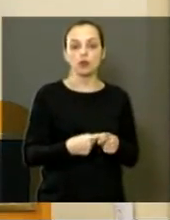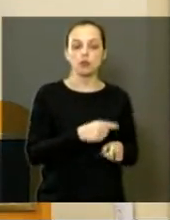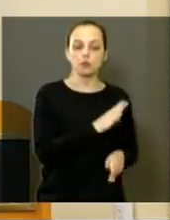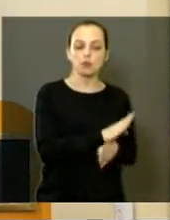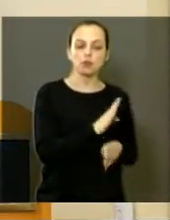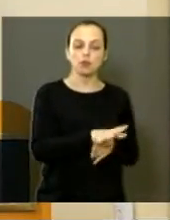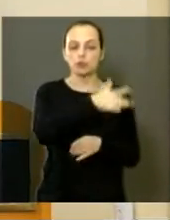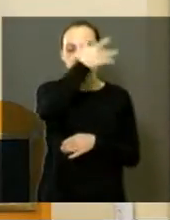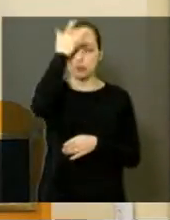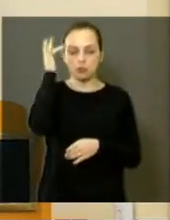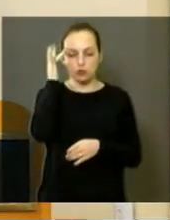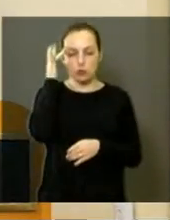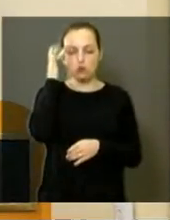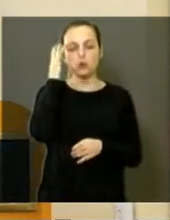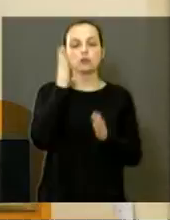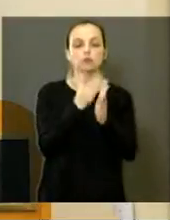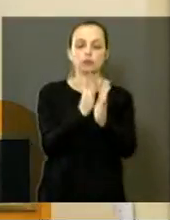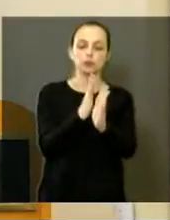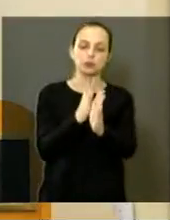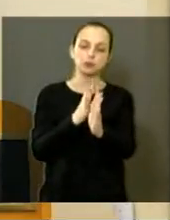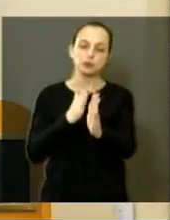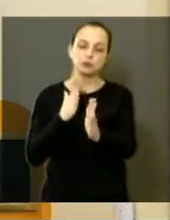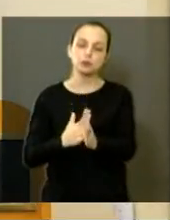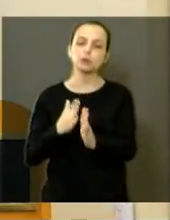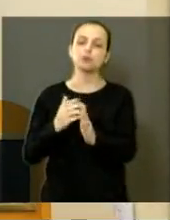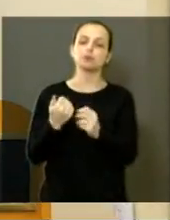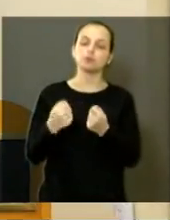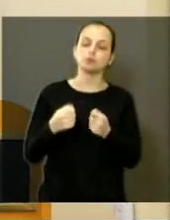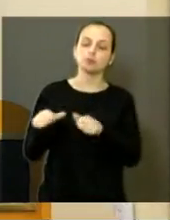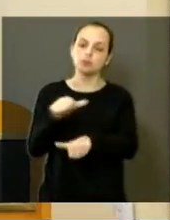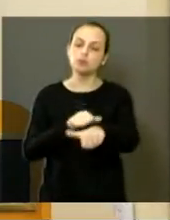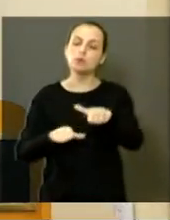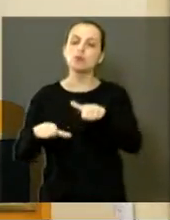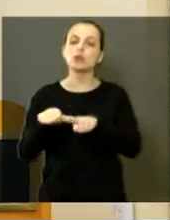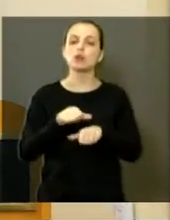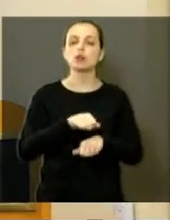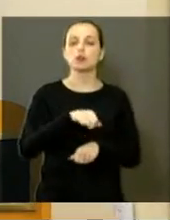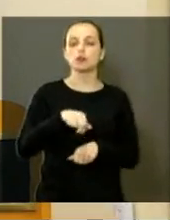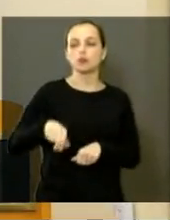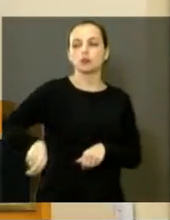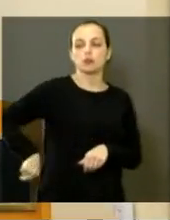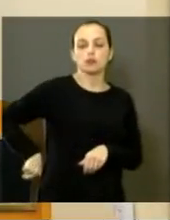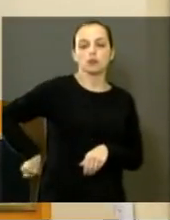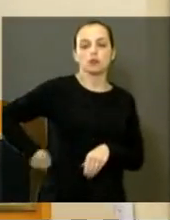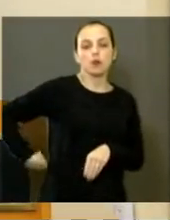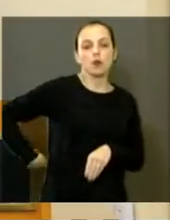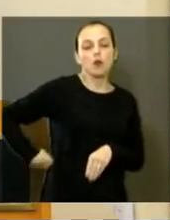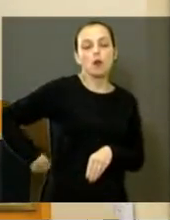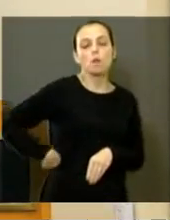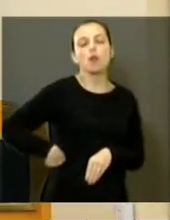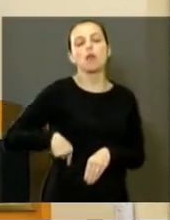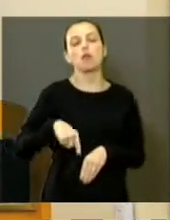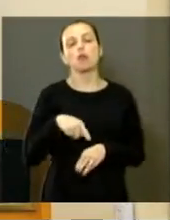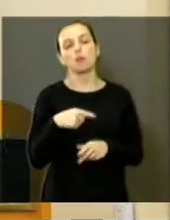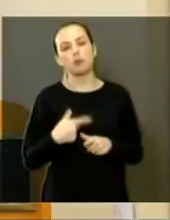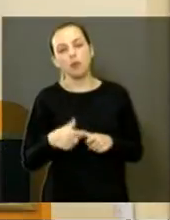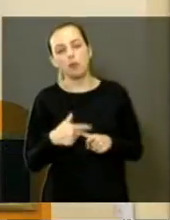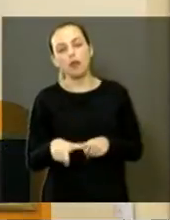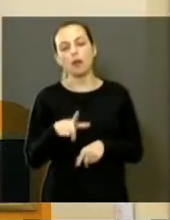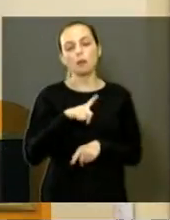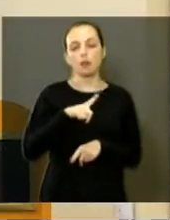têm e que estão na fila de um transplante renal, quando o rim já não funciona adequadamente. Então, a hemodiálise serve